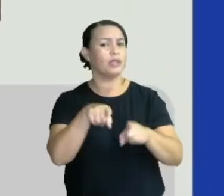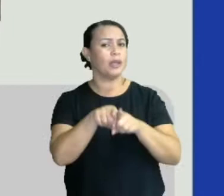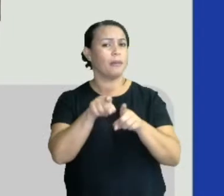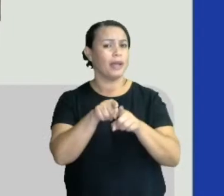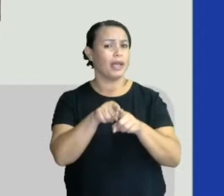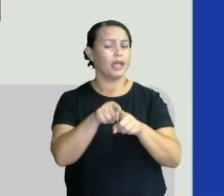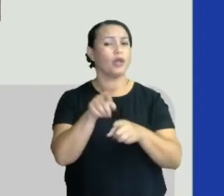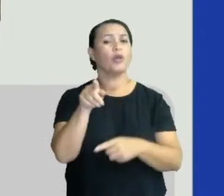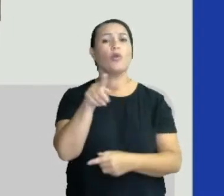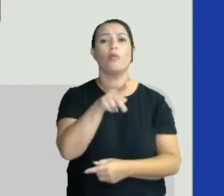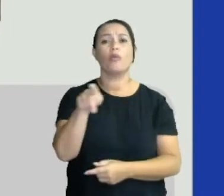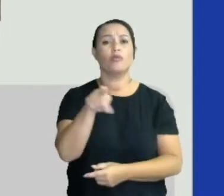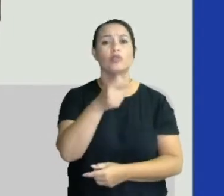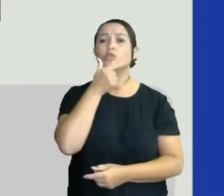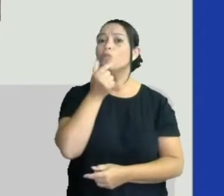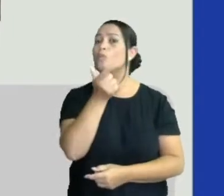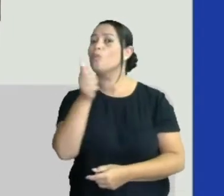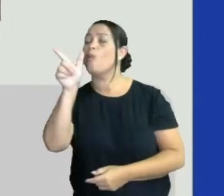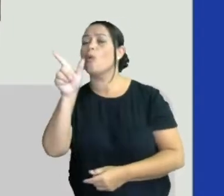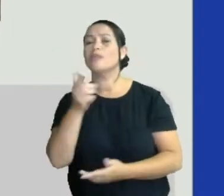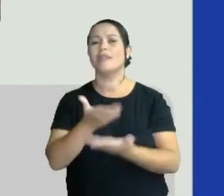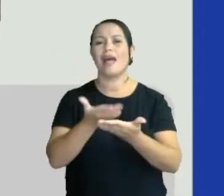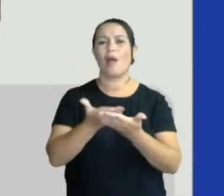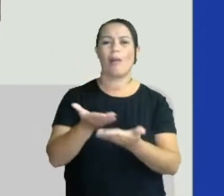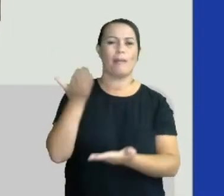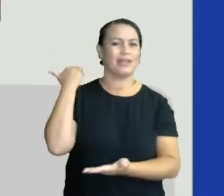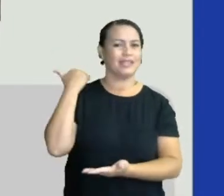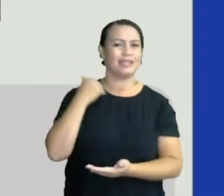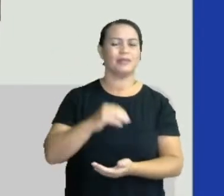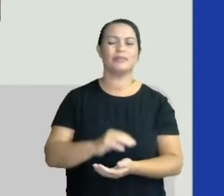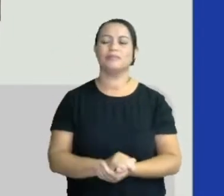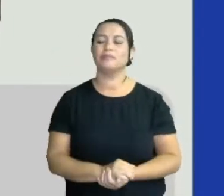professor Leivson na aula passada.